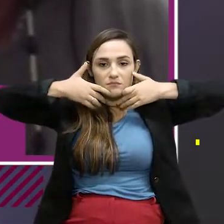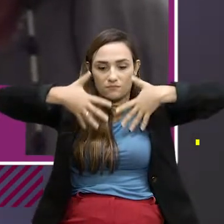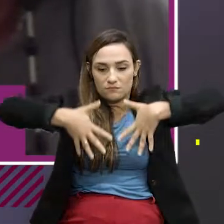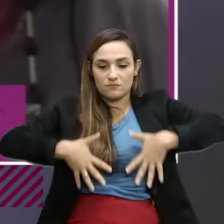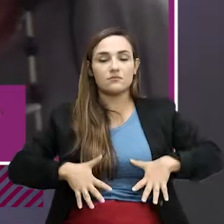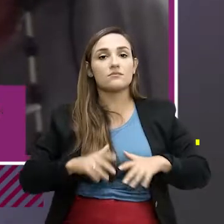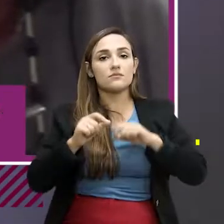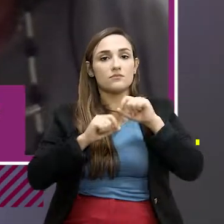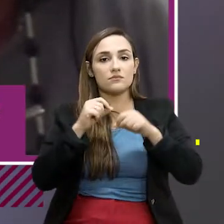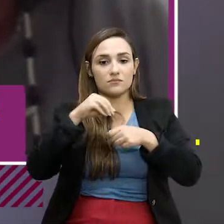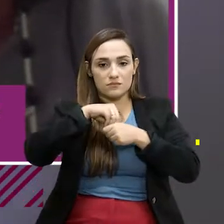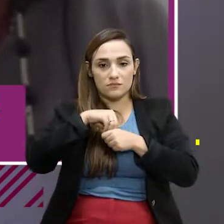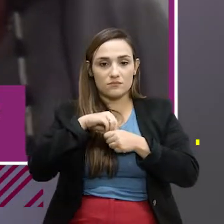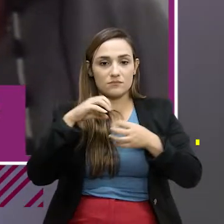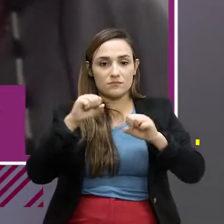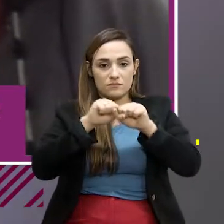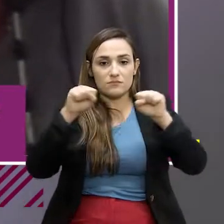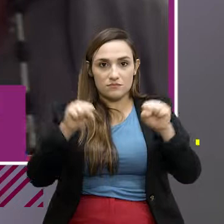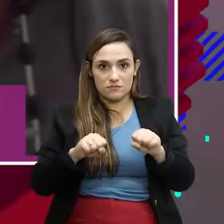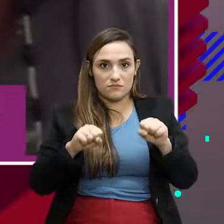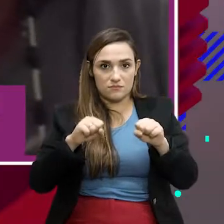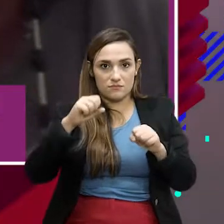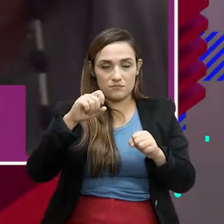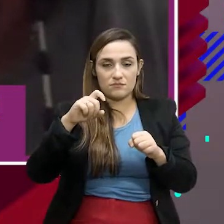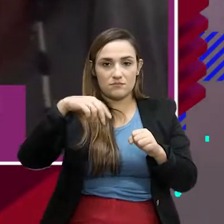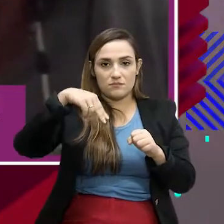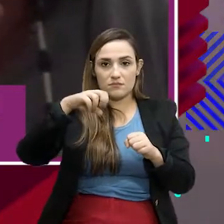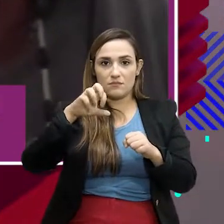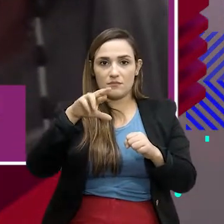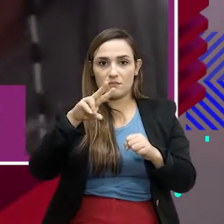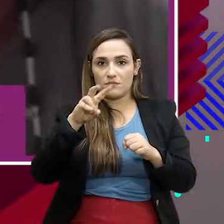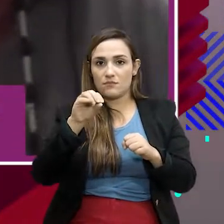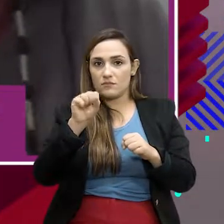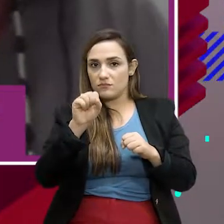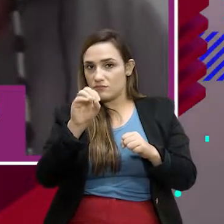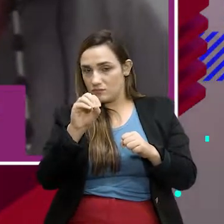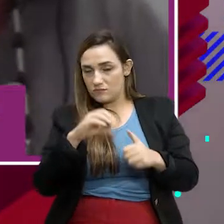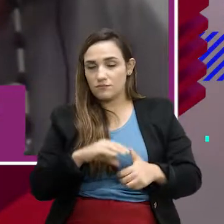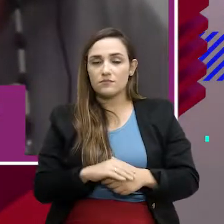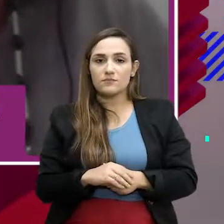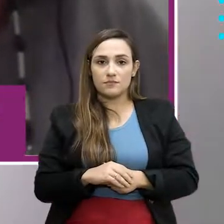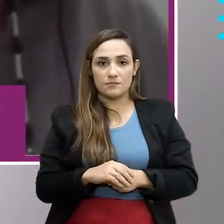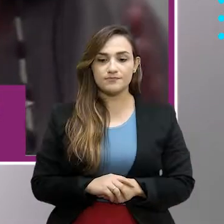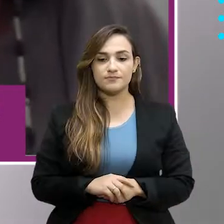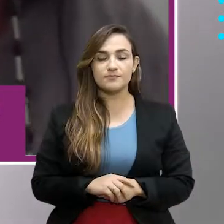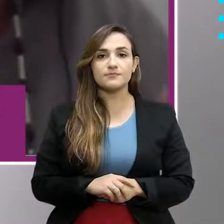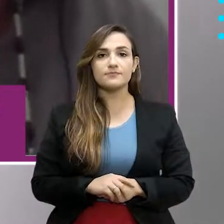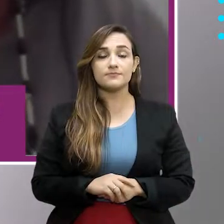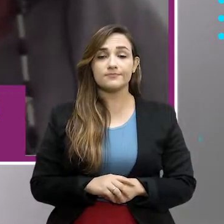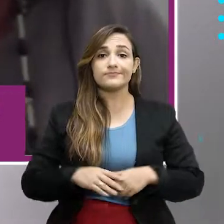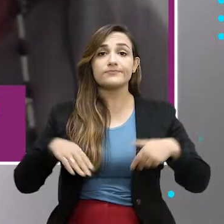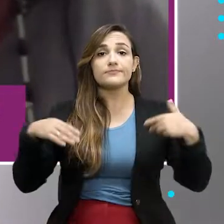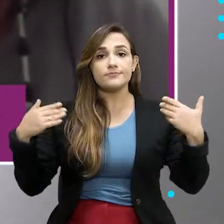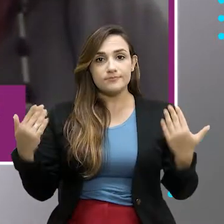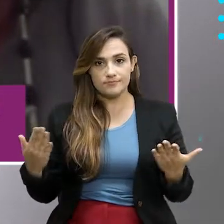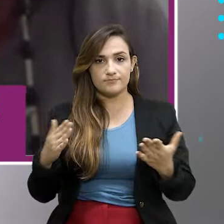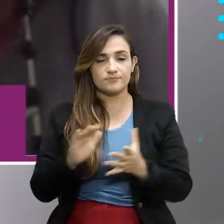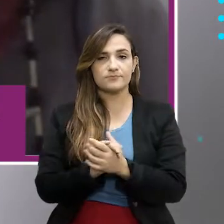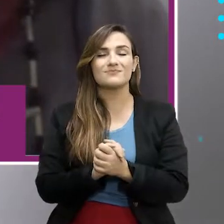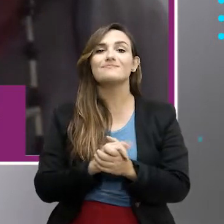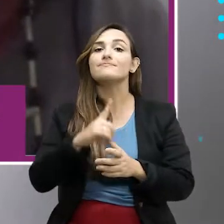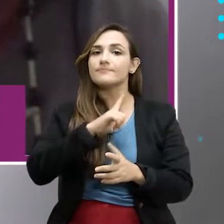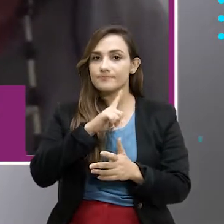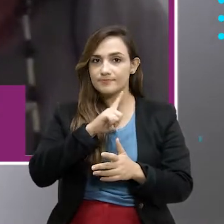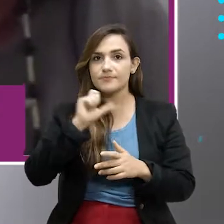central. O fato de a gente perder o olfato, o paladar, mostra que esse vírus entra no sistema